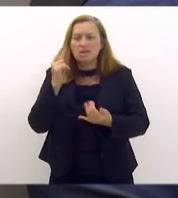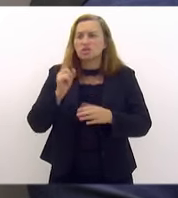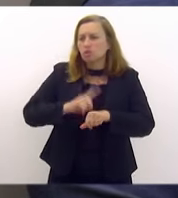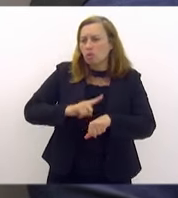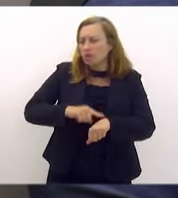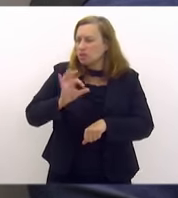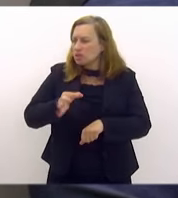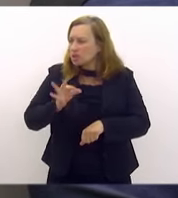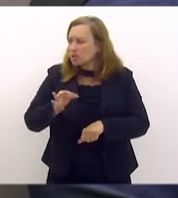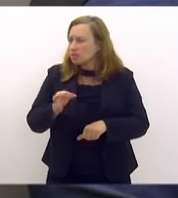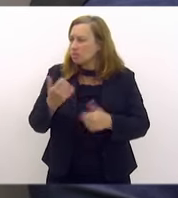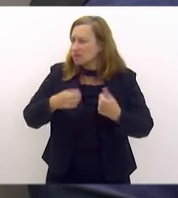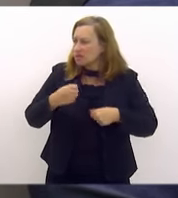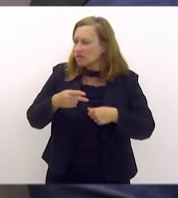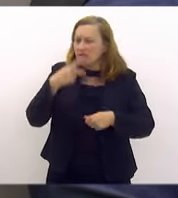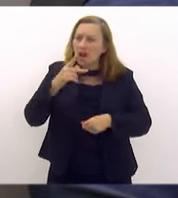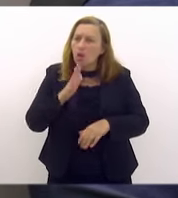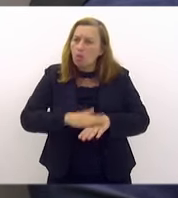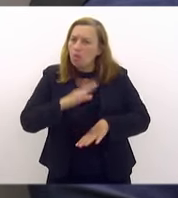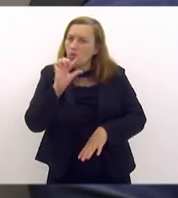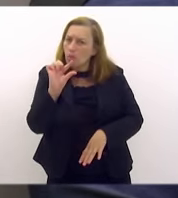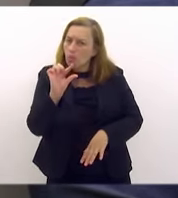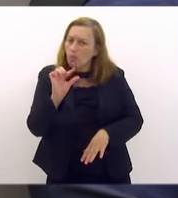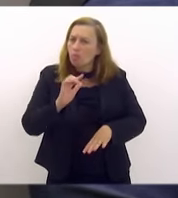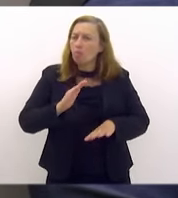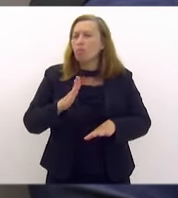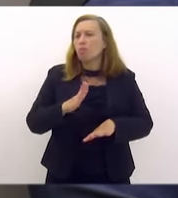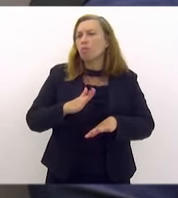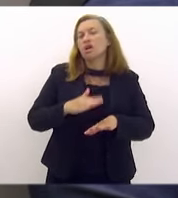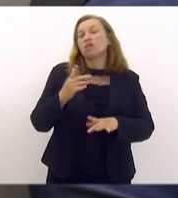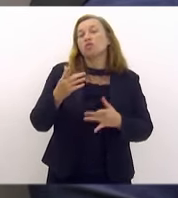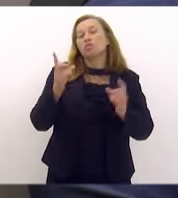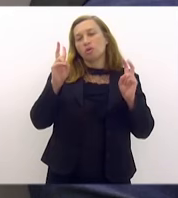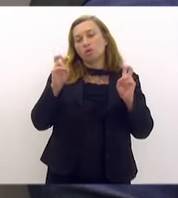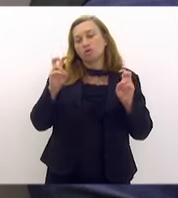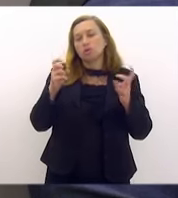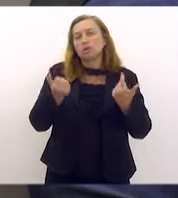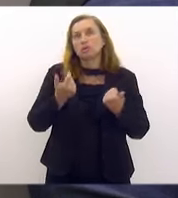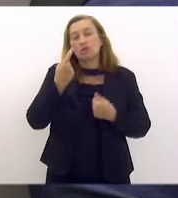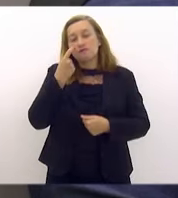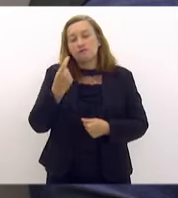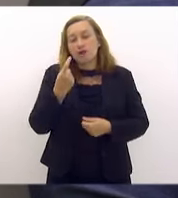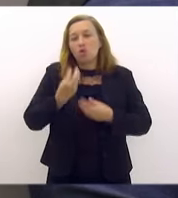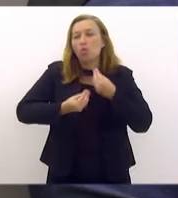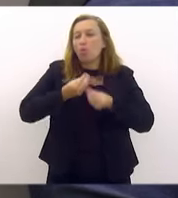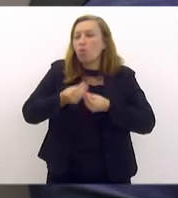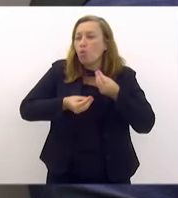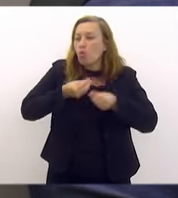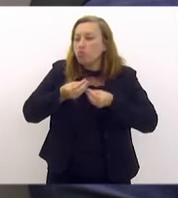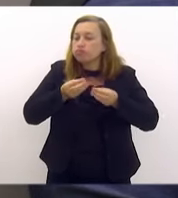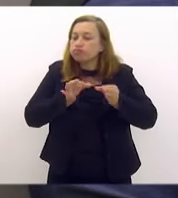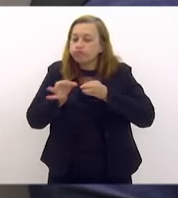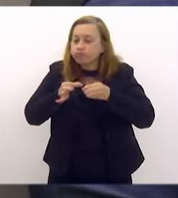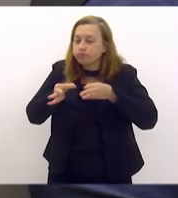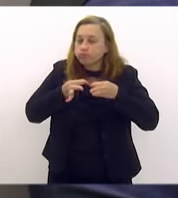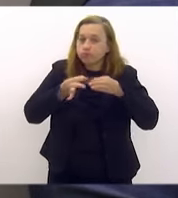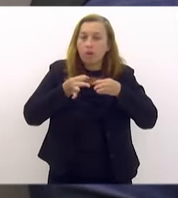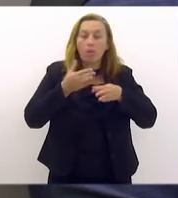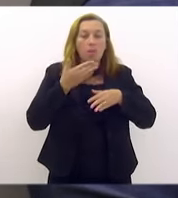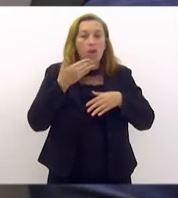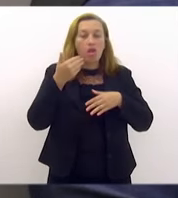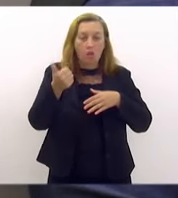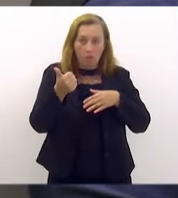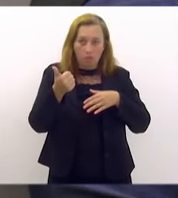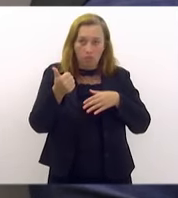adequado a gente Deva falar um pouco mais sobre isso né e e ver como que a gente organiza né